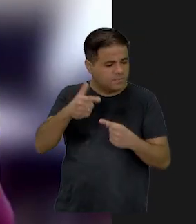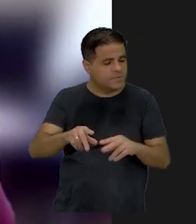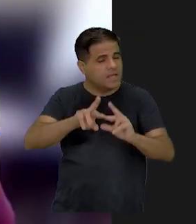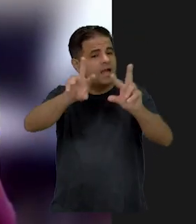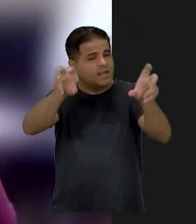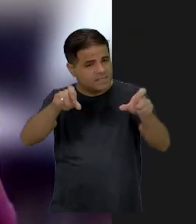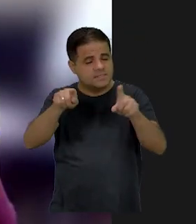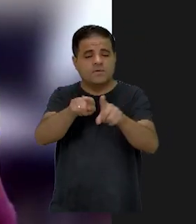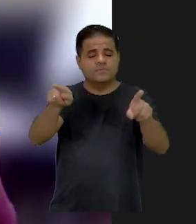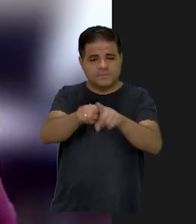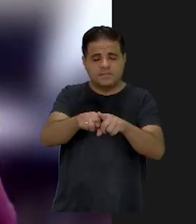marketing, discursos